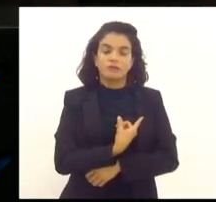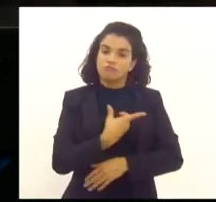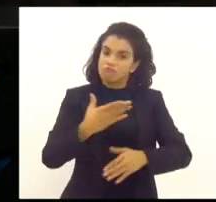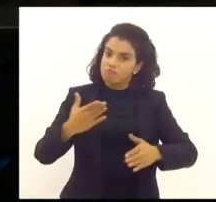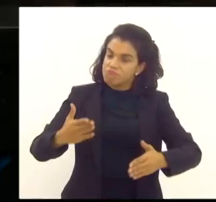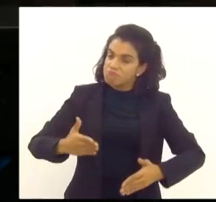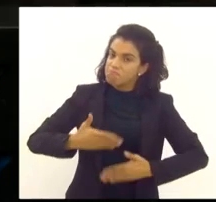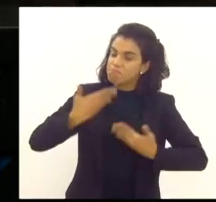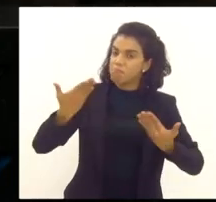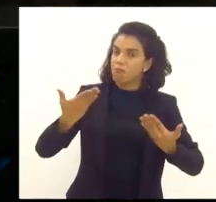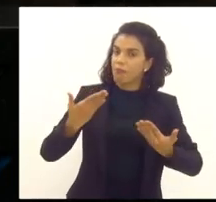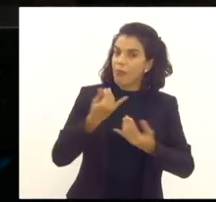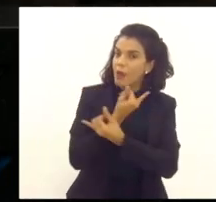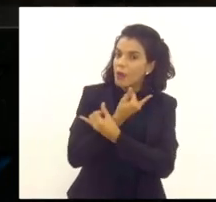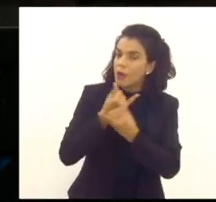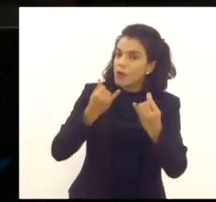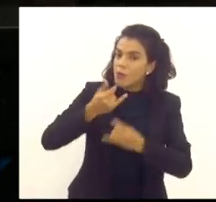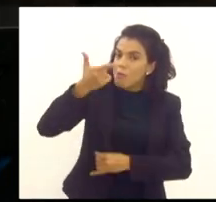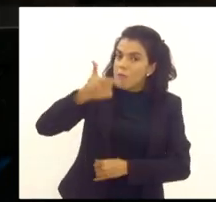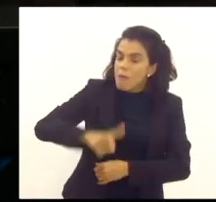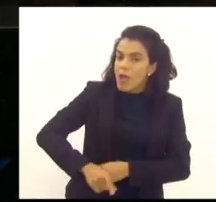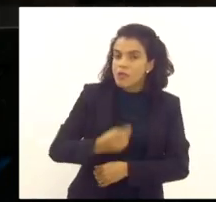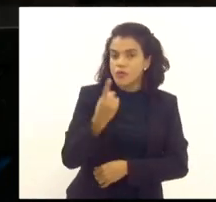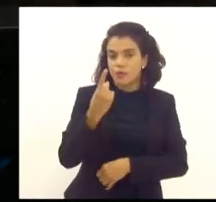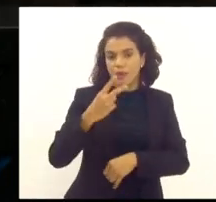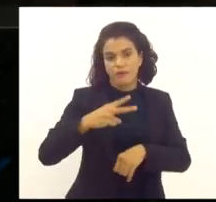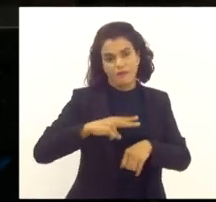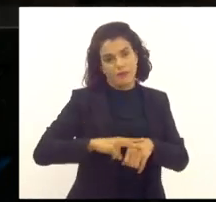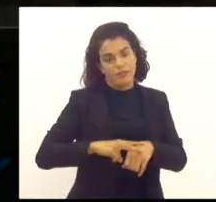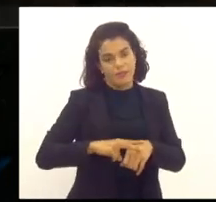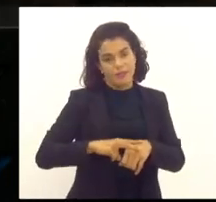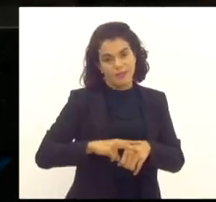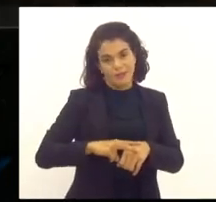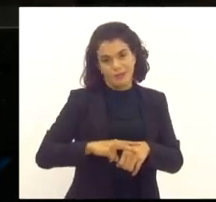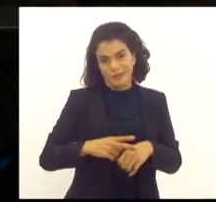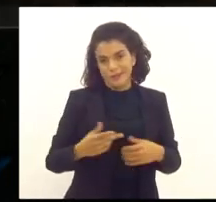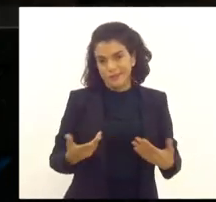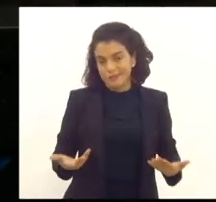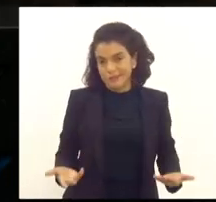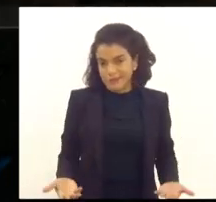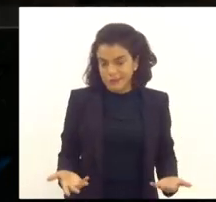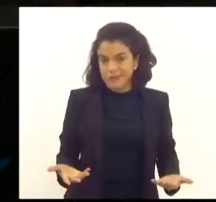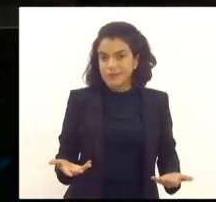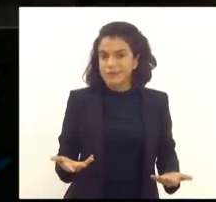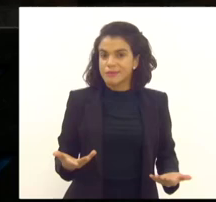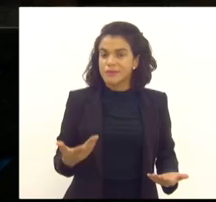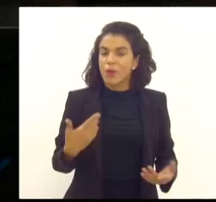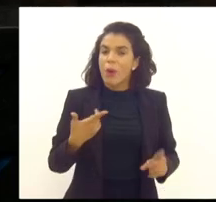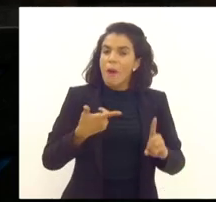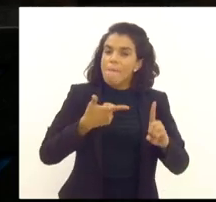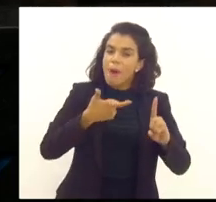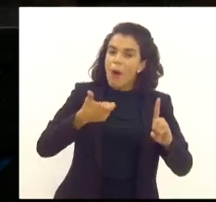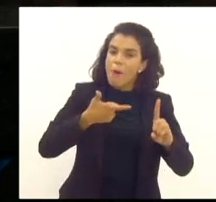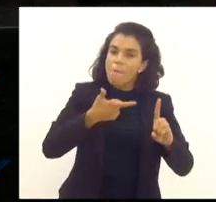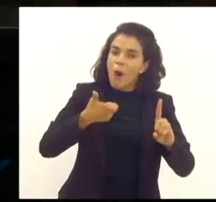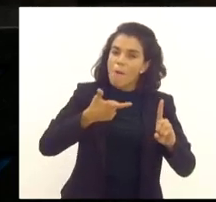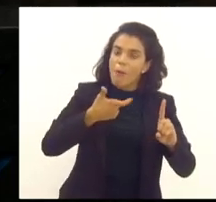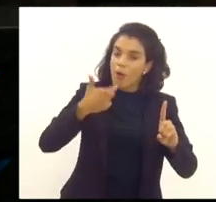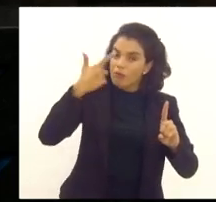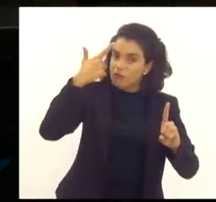surpreendidos mais uma vez com um assassinato